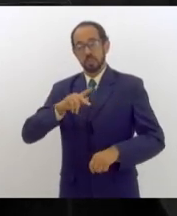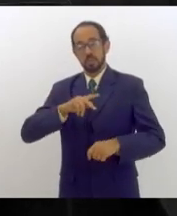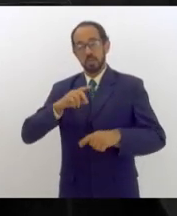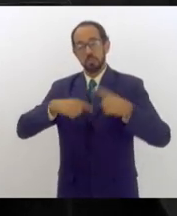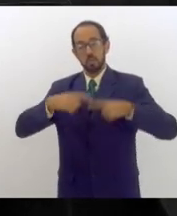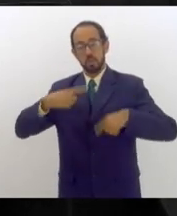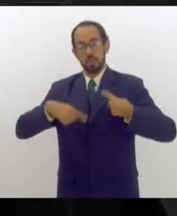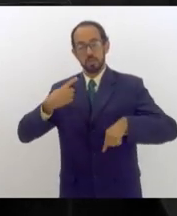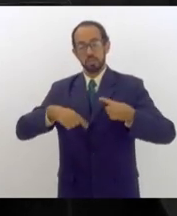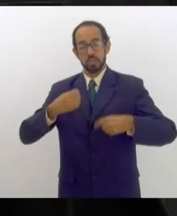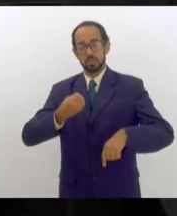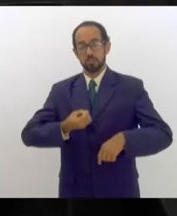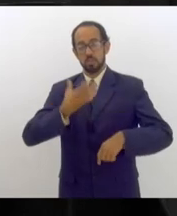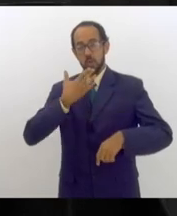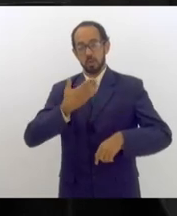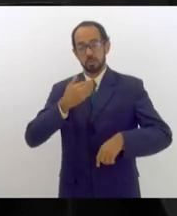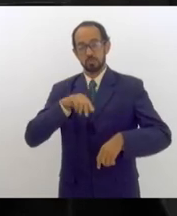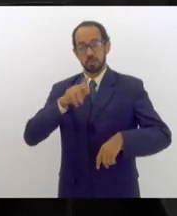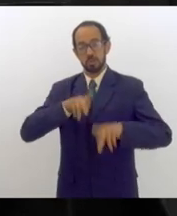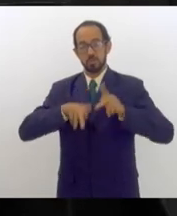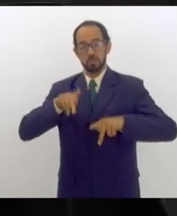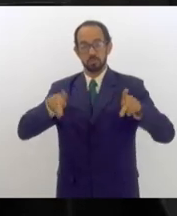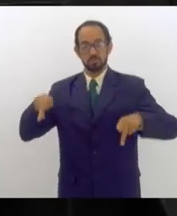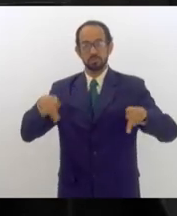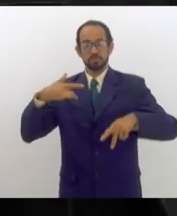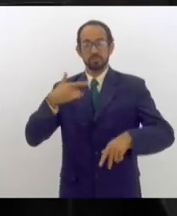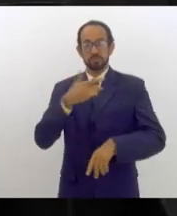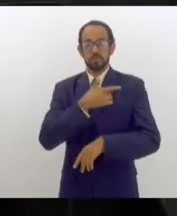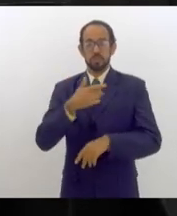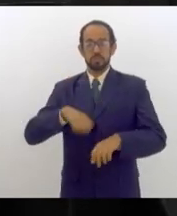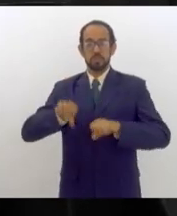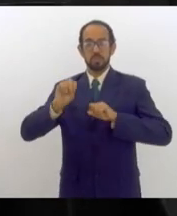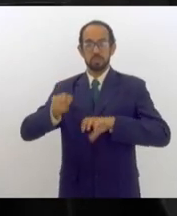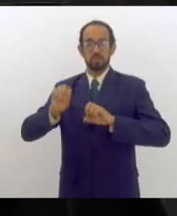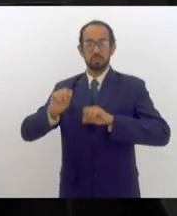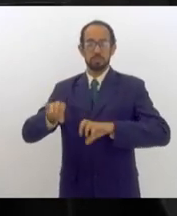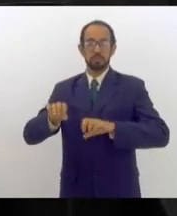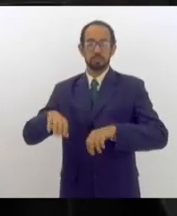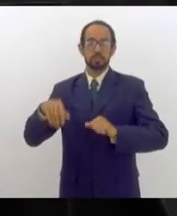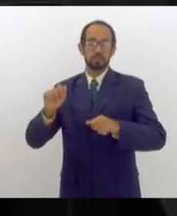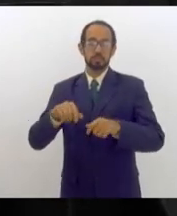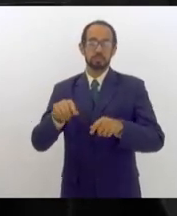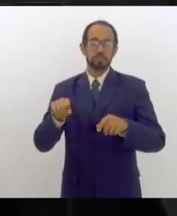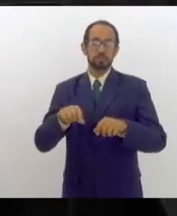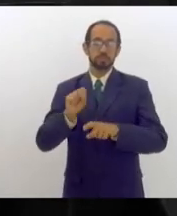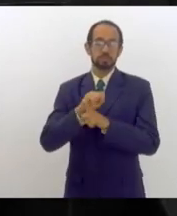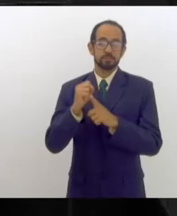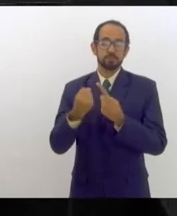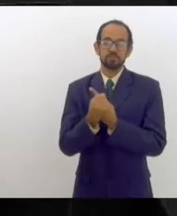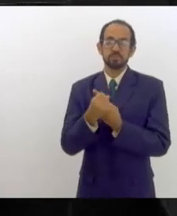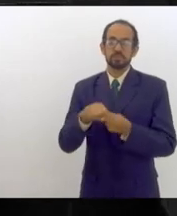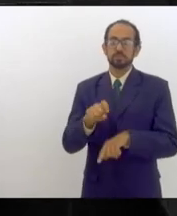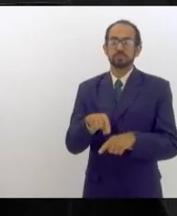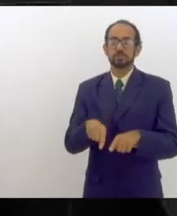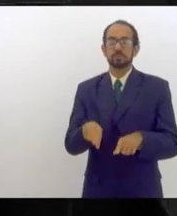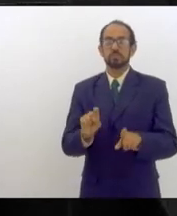na educação na saúde na assistência social